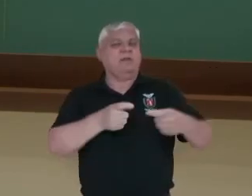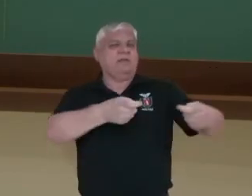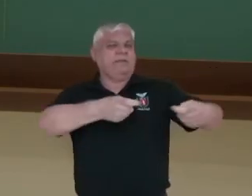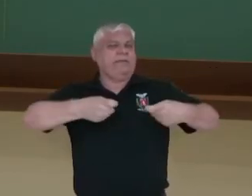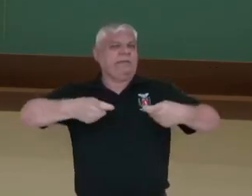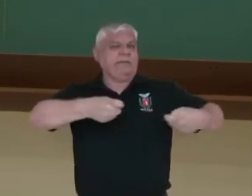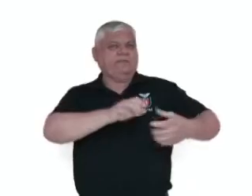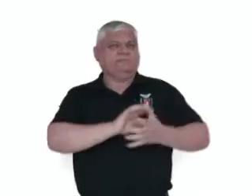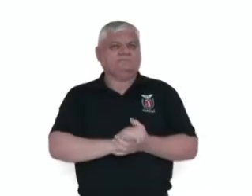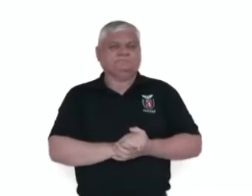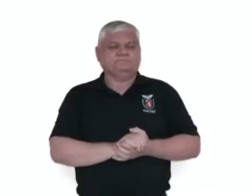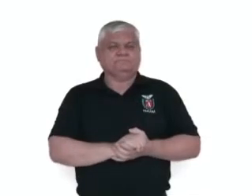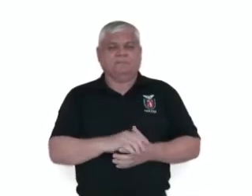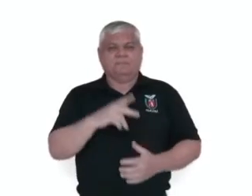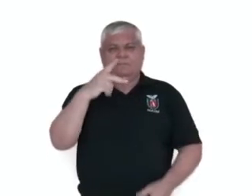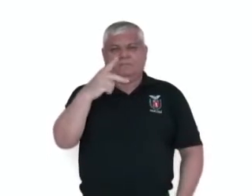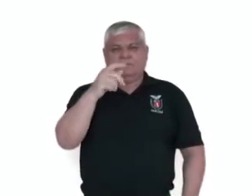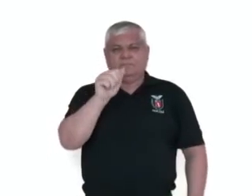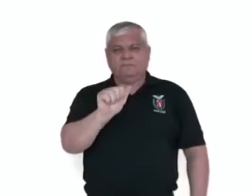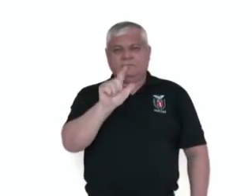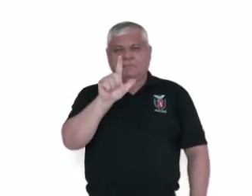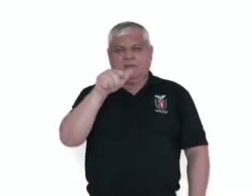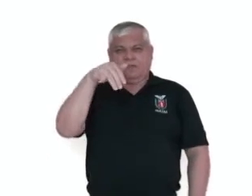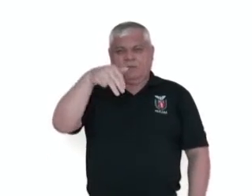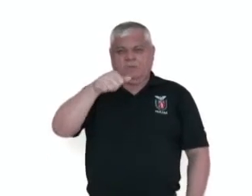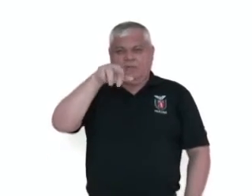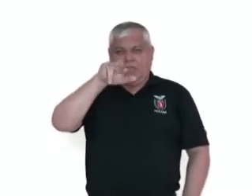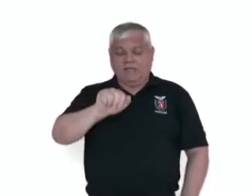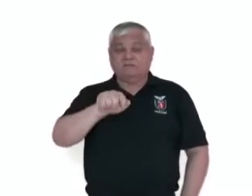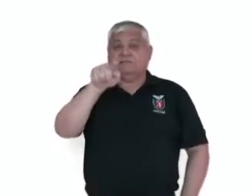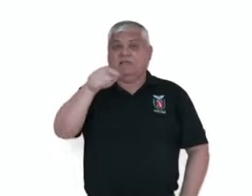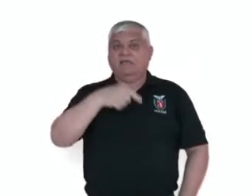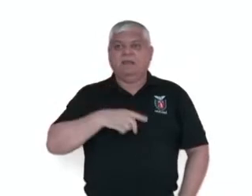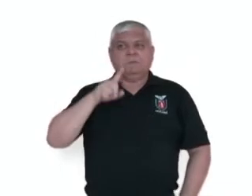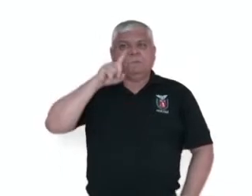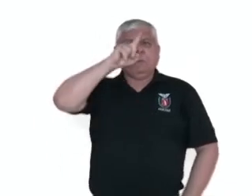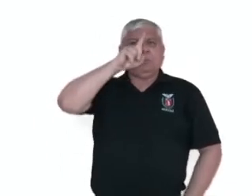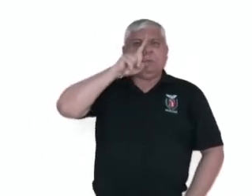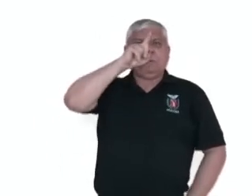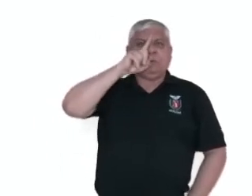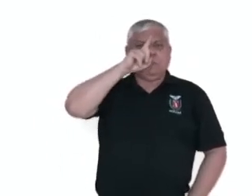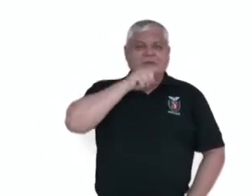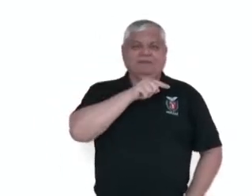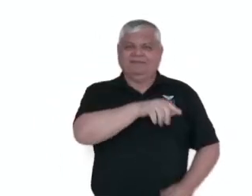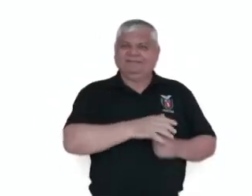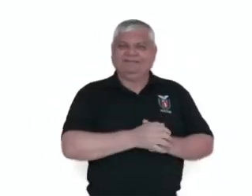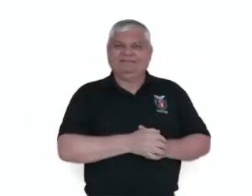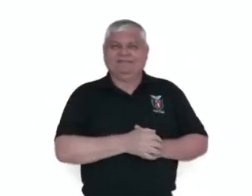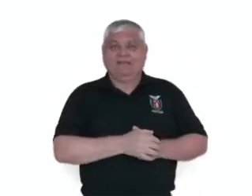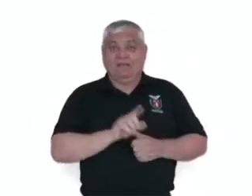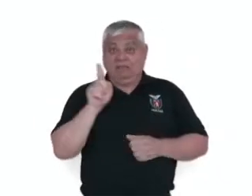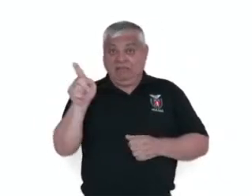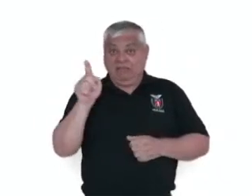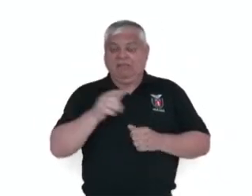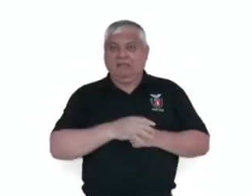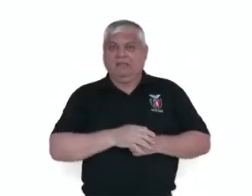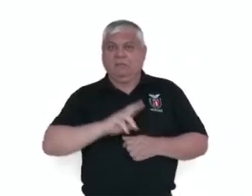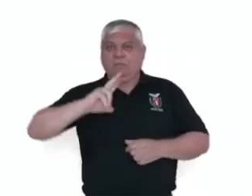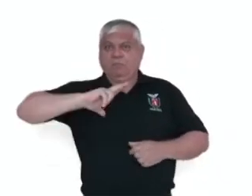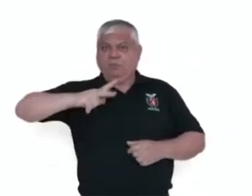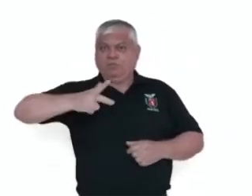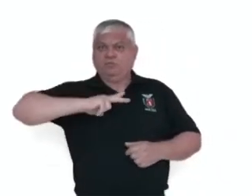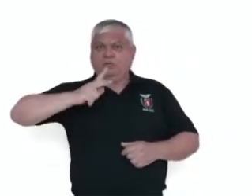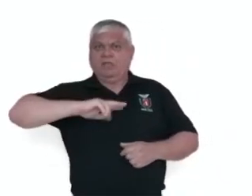né? Palmares era uma ameaça à ordem escravista. Por isso, autoridades portuguesas